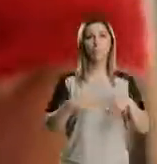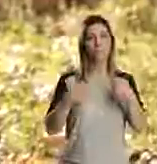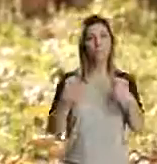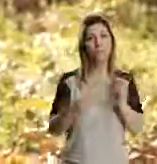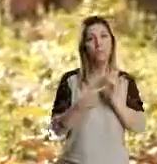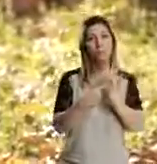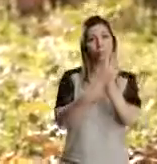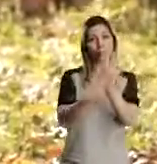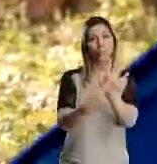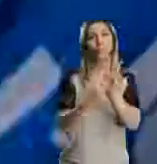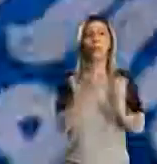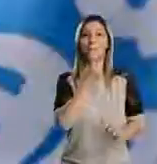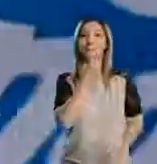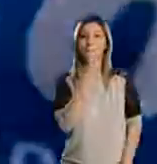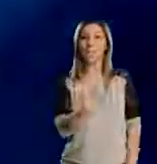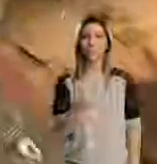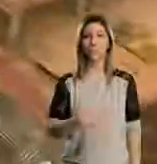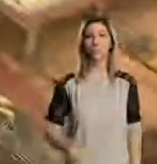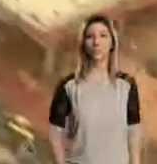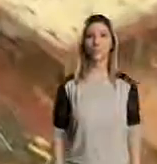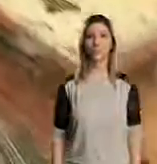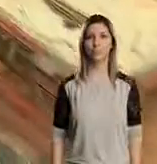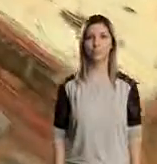tantas coisas boas para ser mostrado.